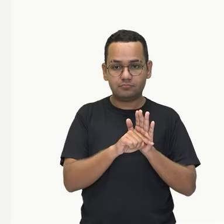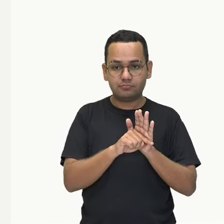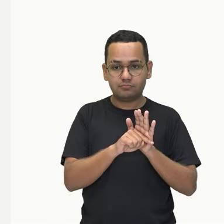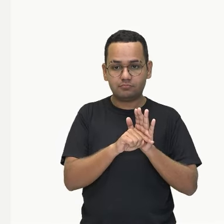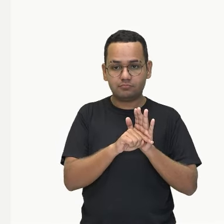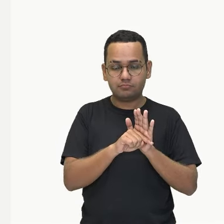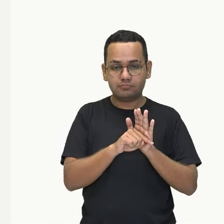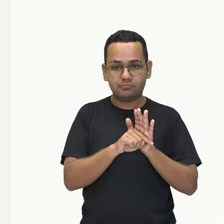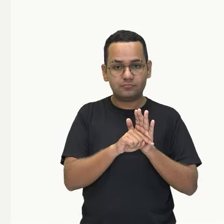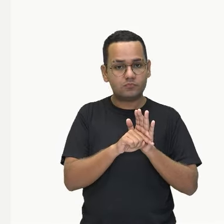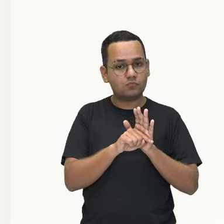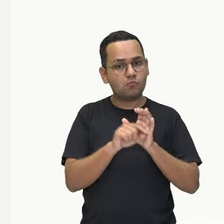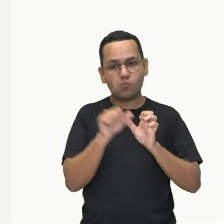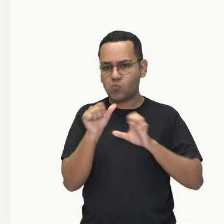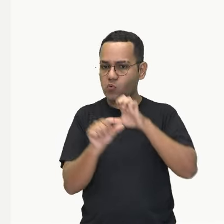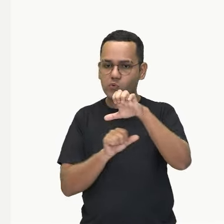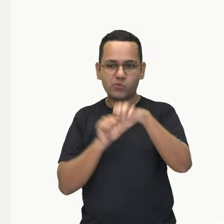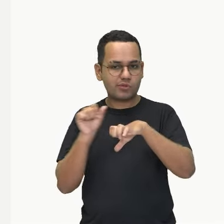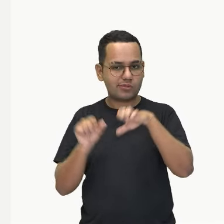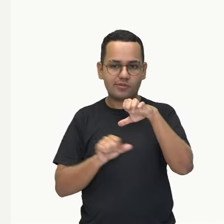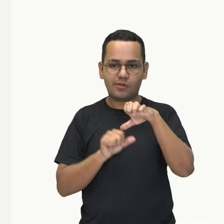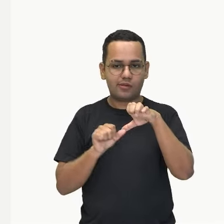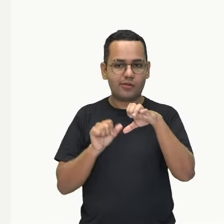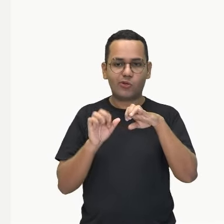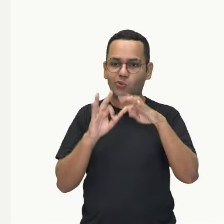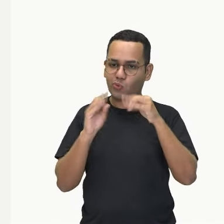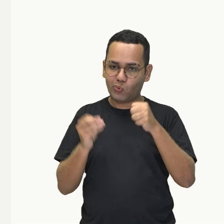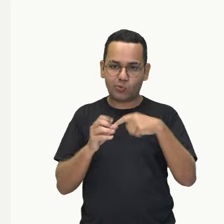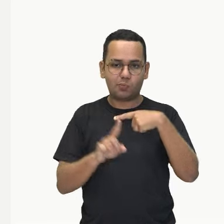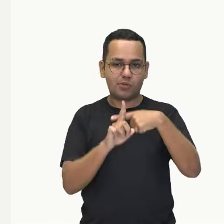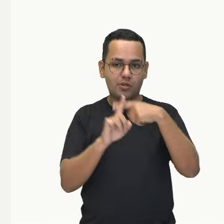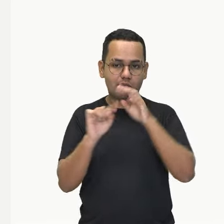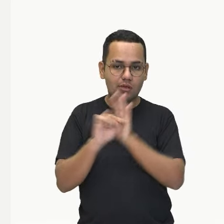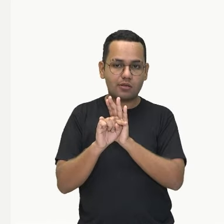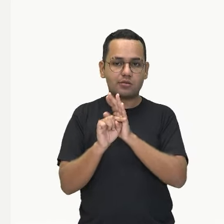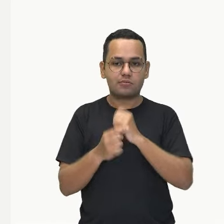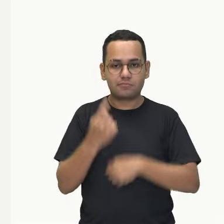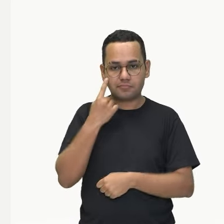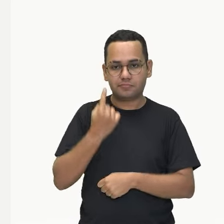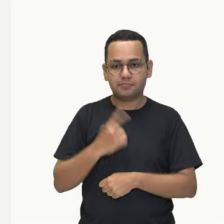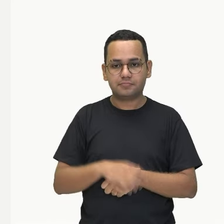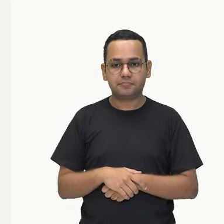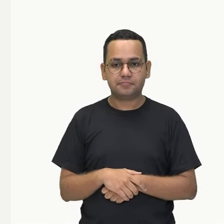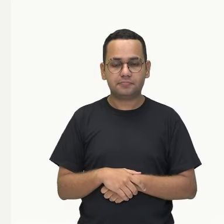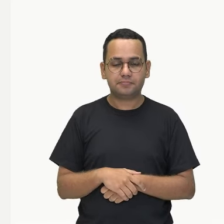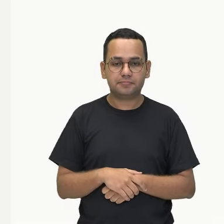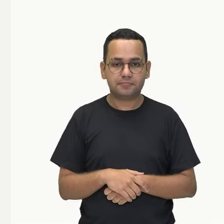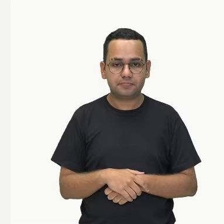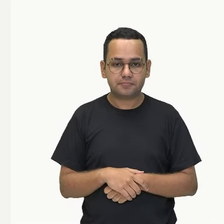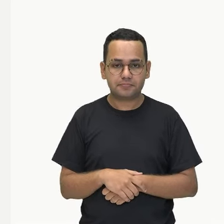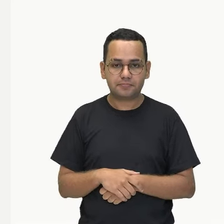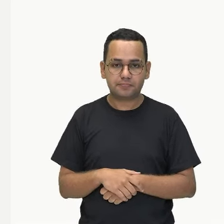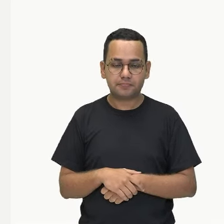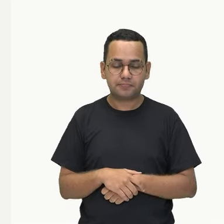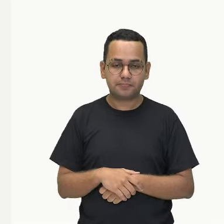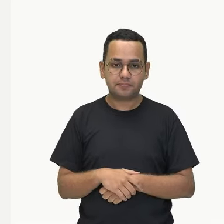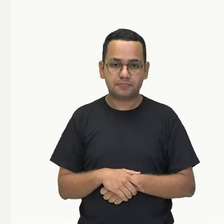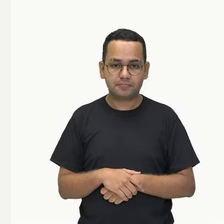trocar todos os sinais do nosso segundo polinômio aqui, que é quem tem o sinal de menos na